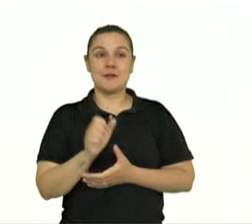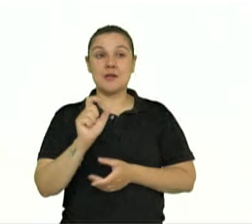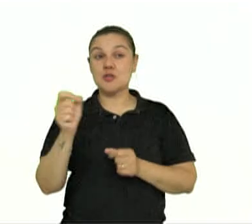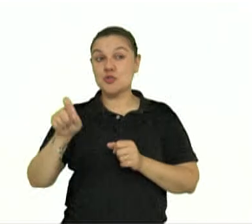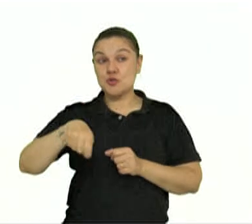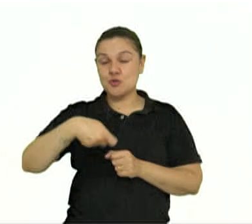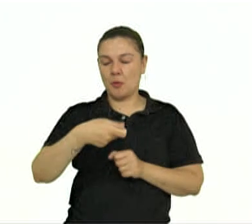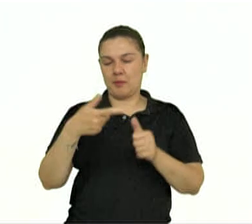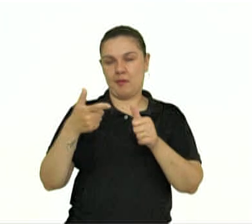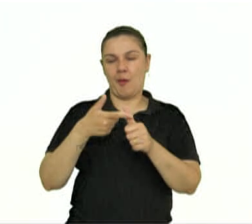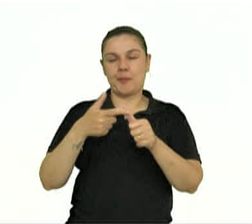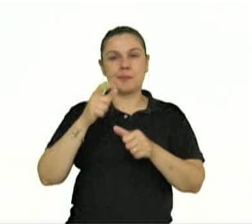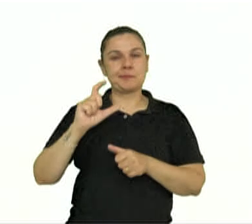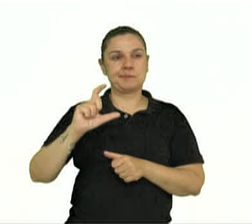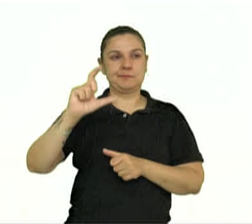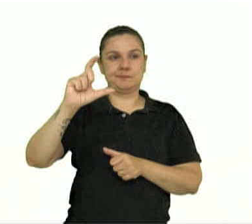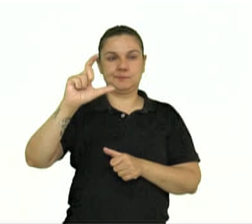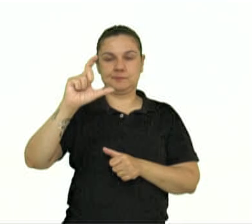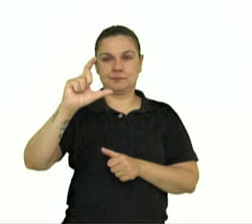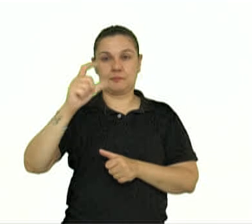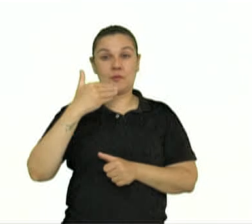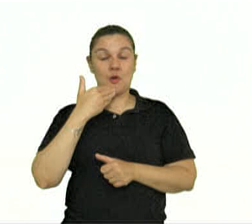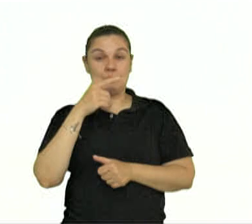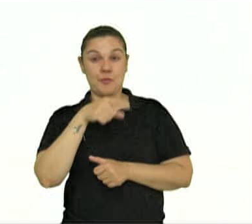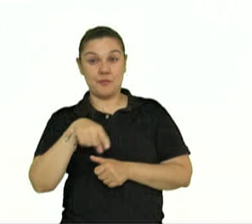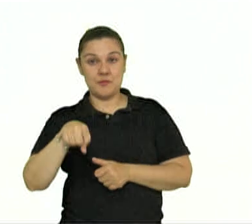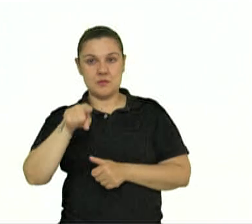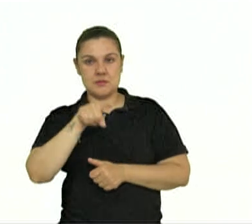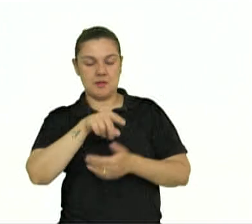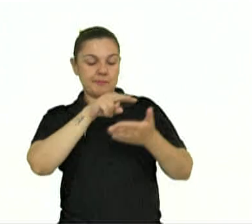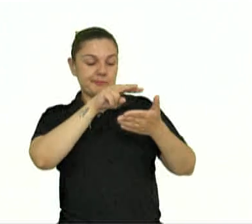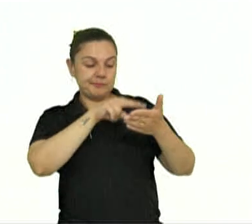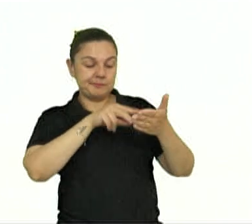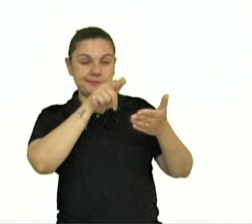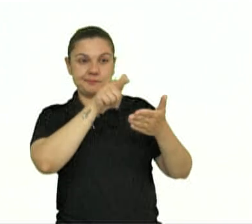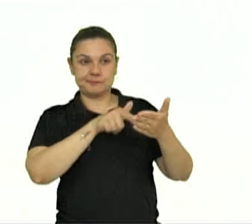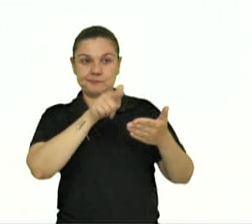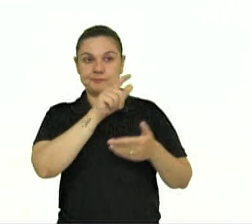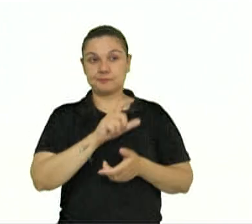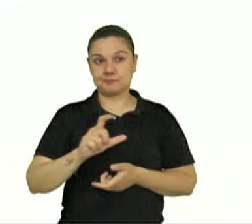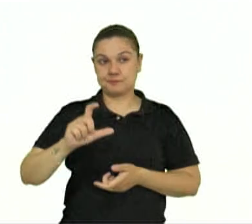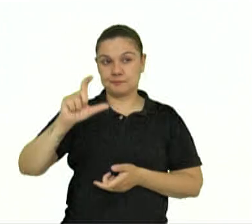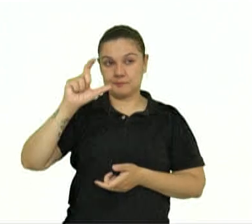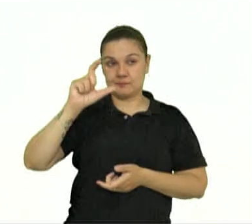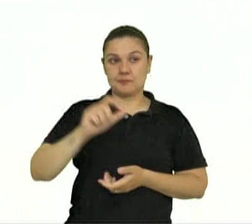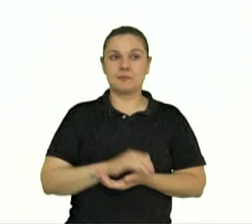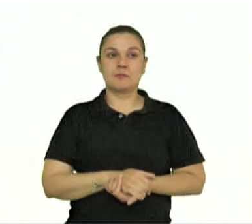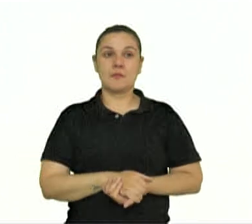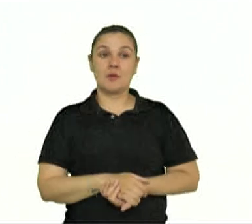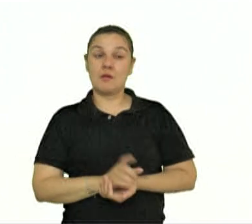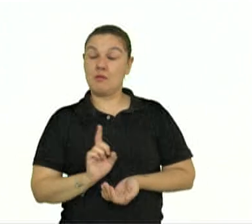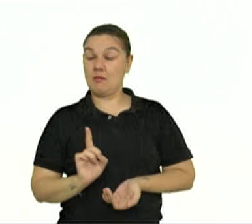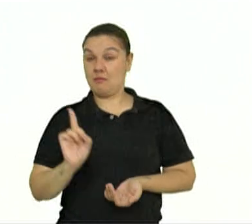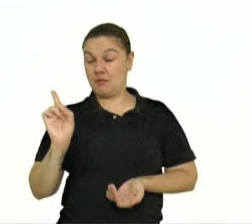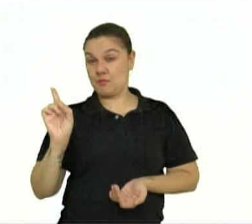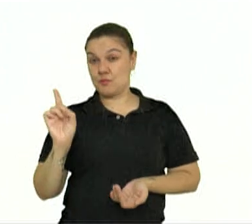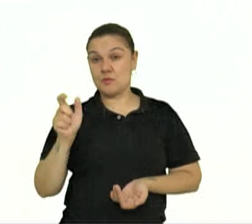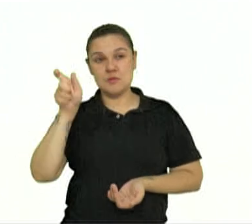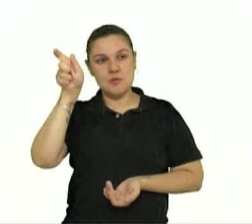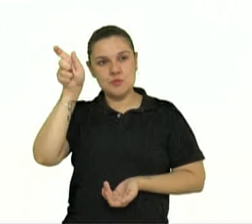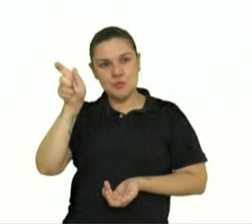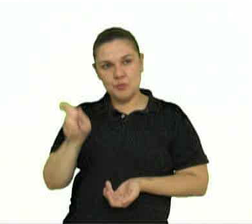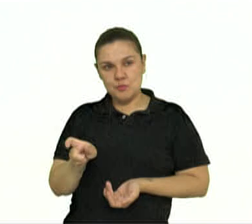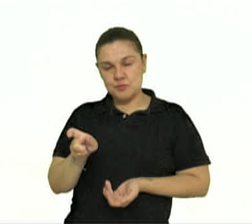a primeira estrofe. Então eu vou pedir para que vocês releiam a primeira estrofe do poema e respondam. Temos